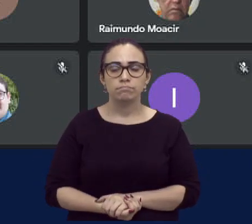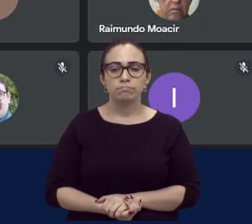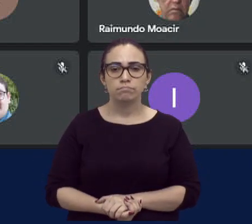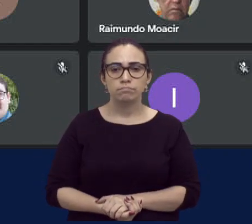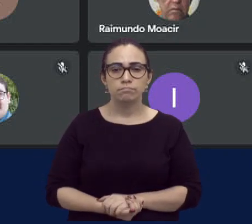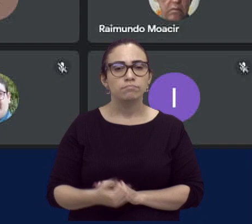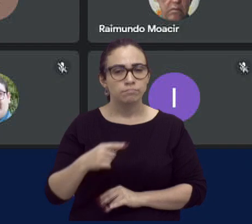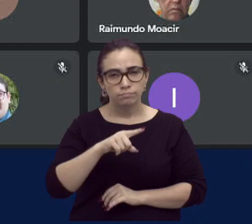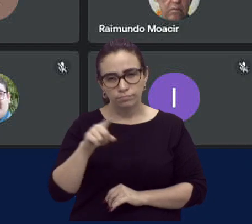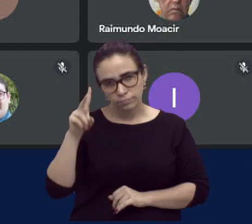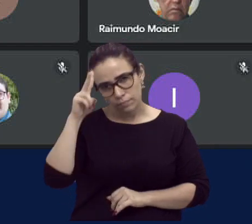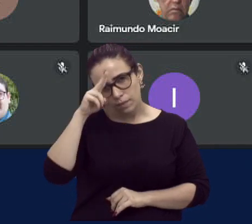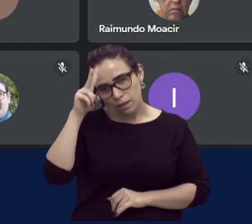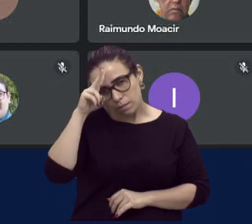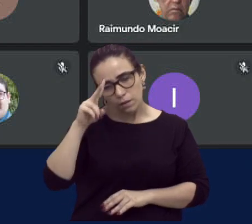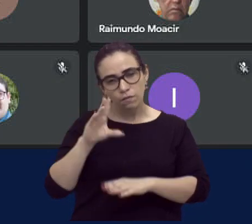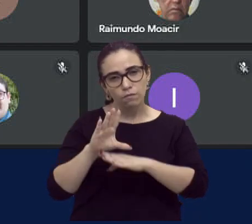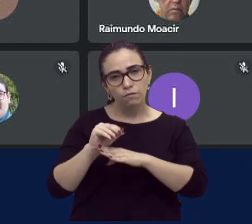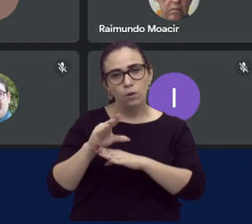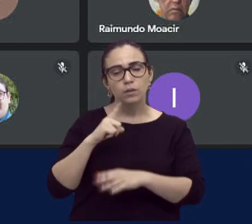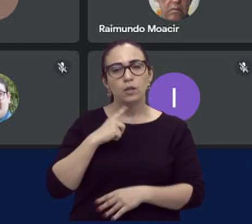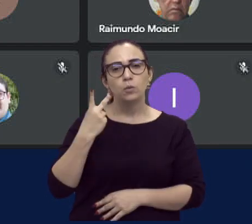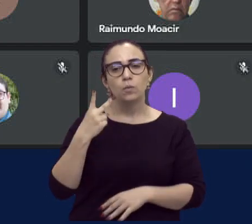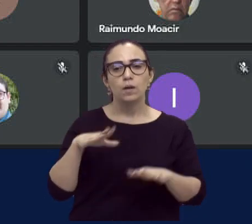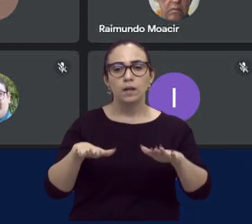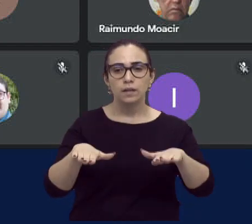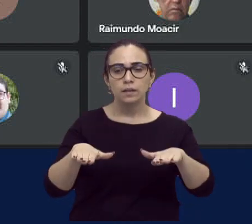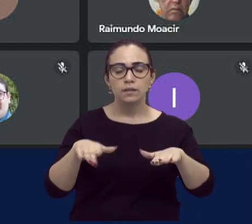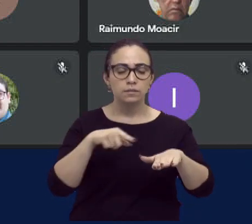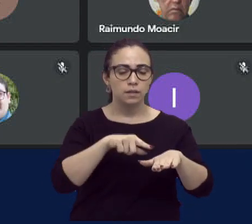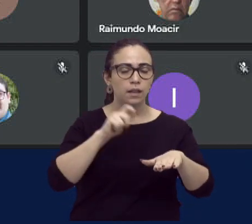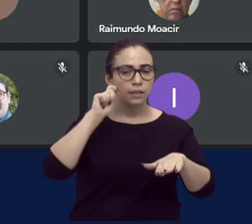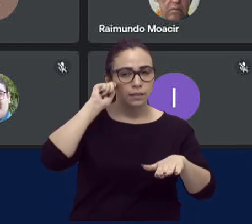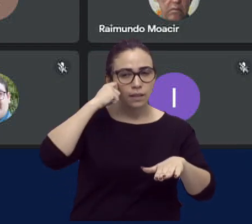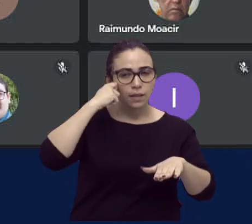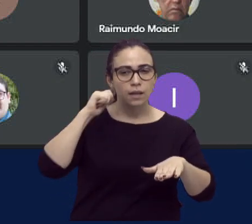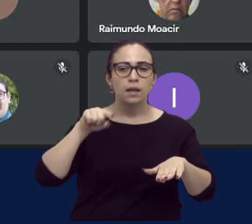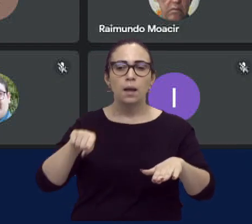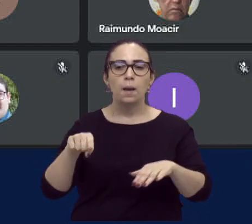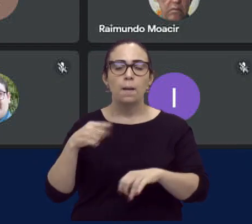Quem lembra de uma foto que tem duas crianças, uma negra e uma